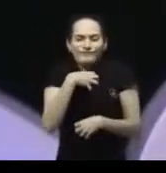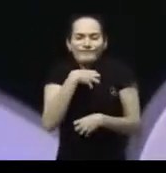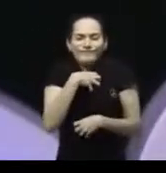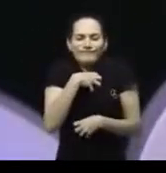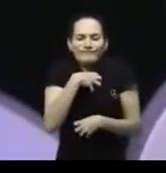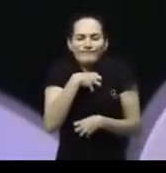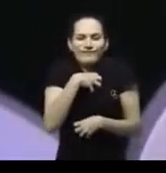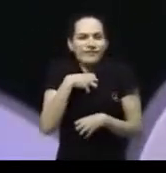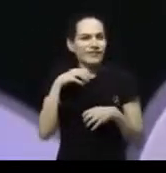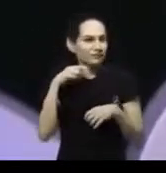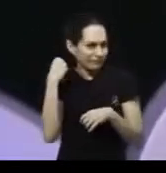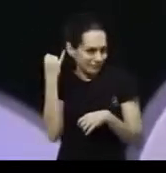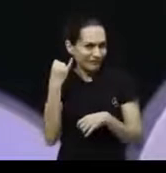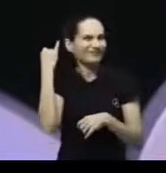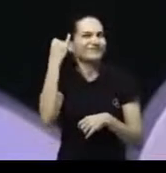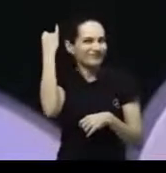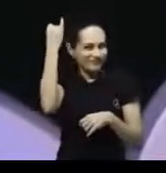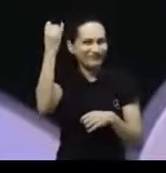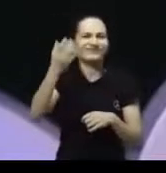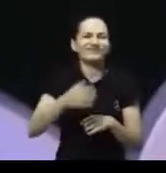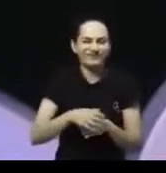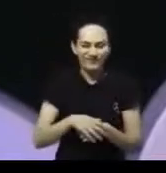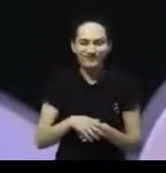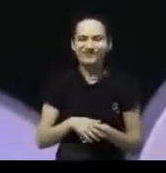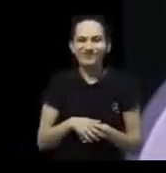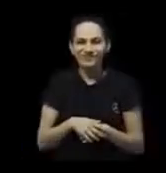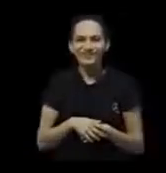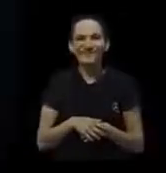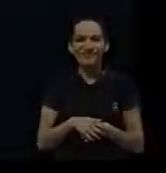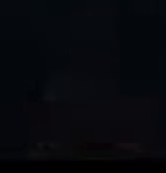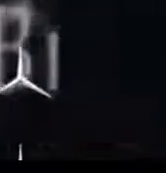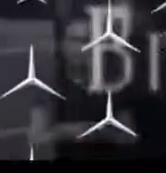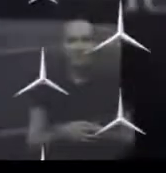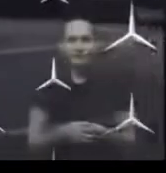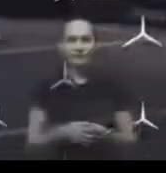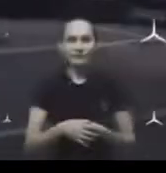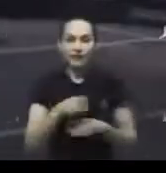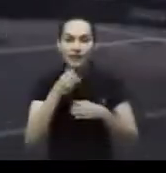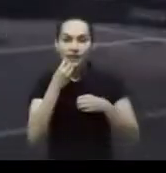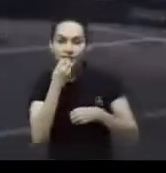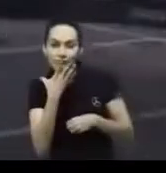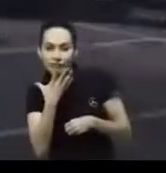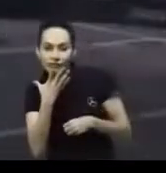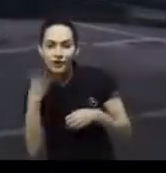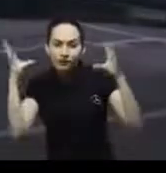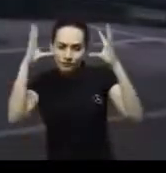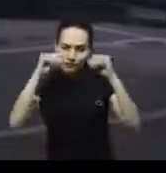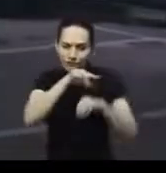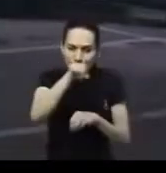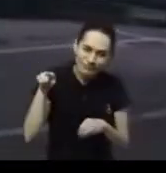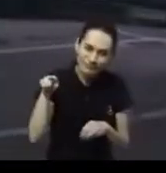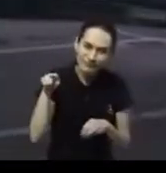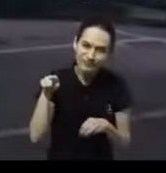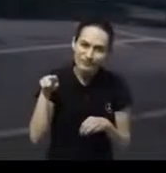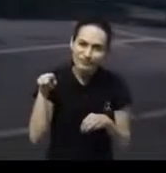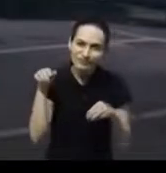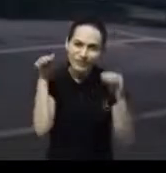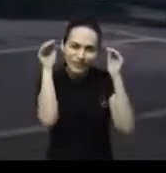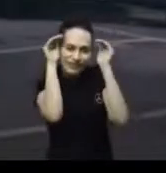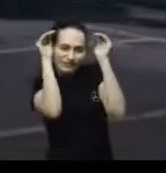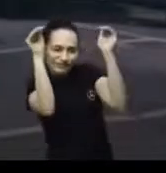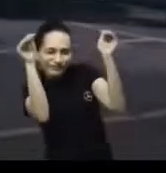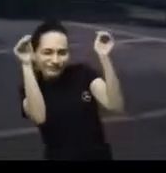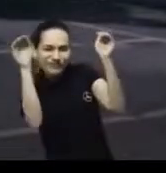sempre muito mais importante vocês hein boa noite a todos que honra poder